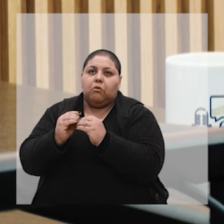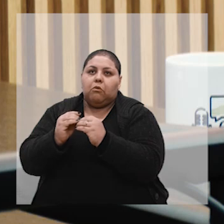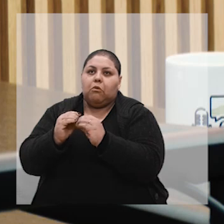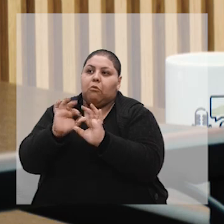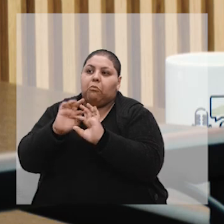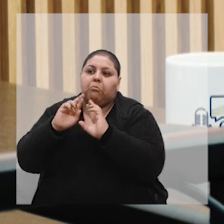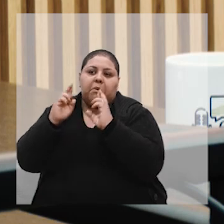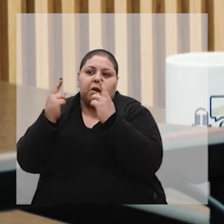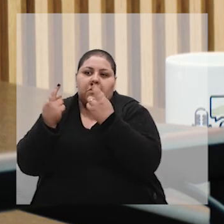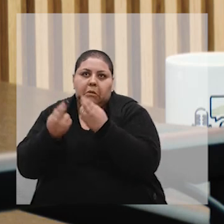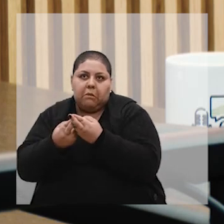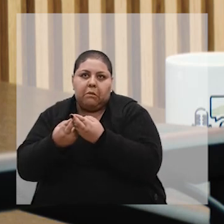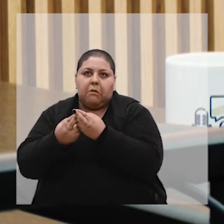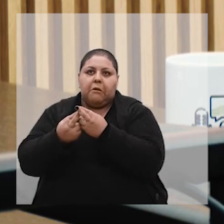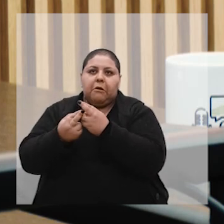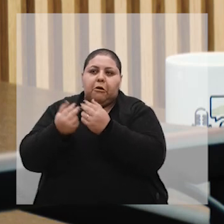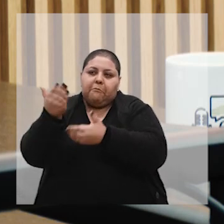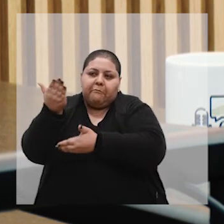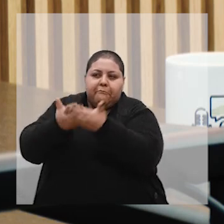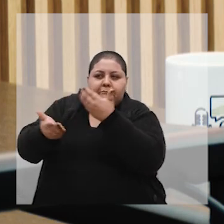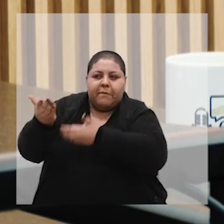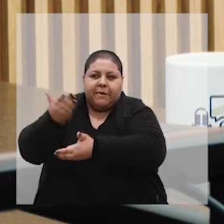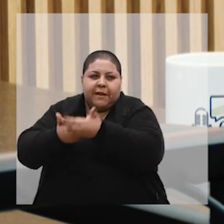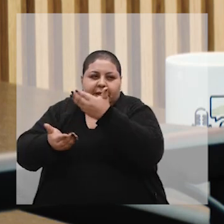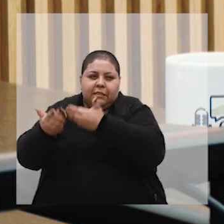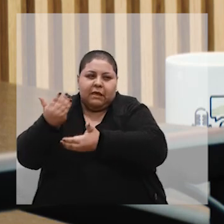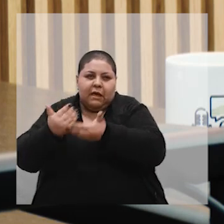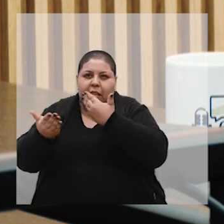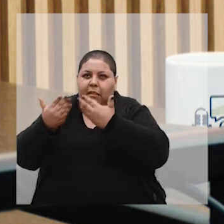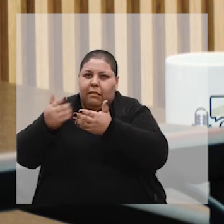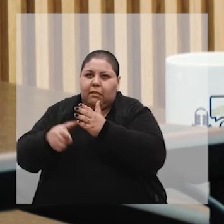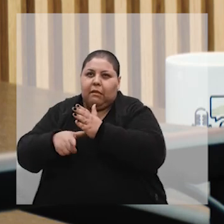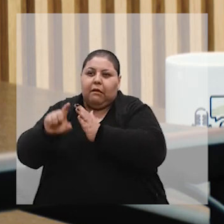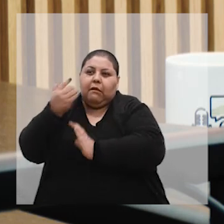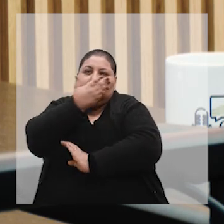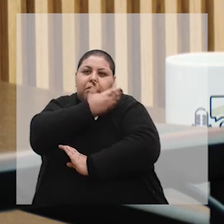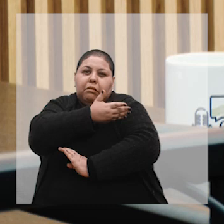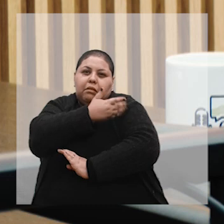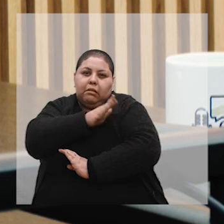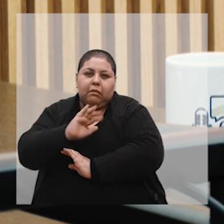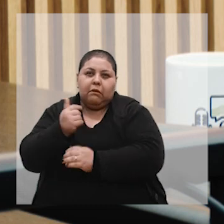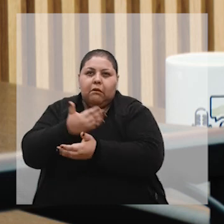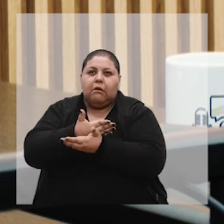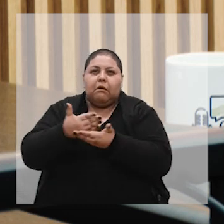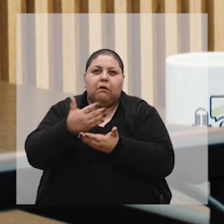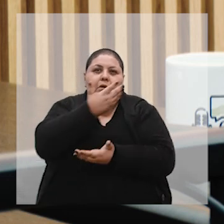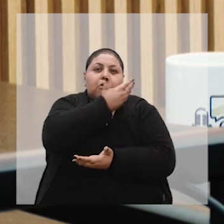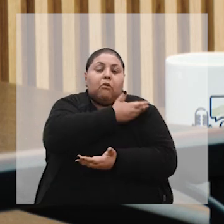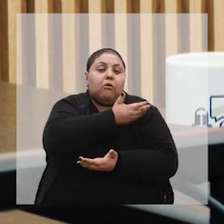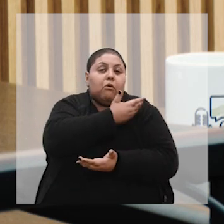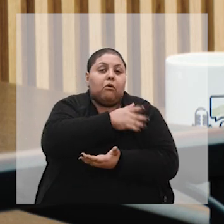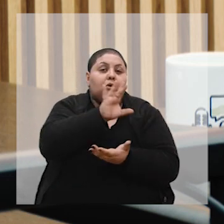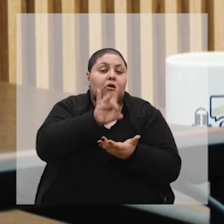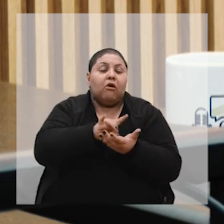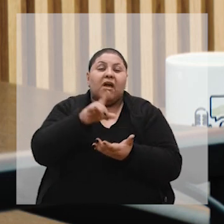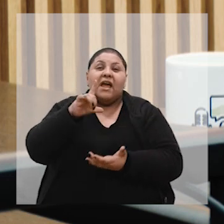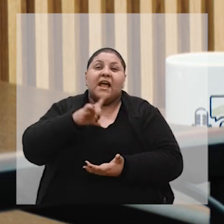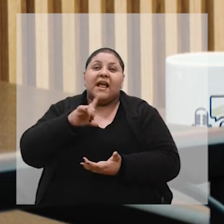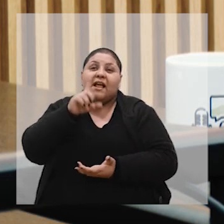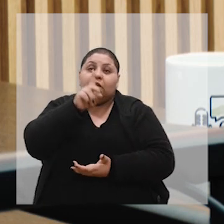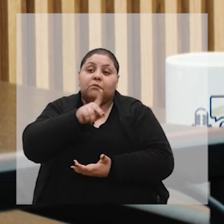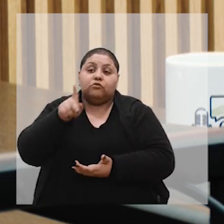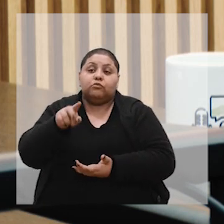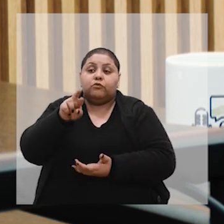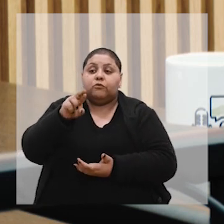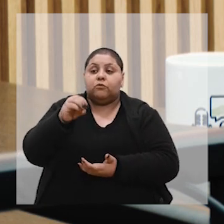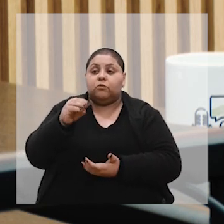para se reunir, fazer uma resenha antes dos treinos. Depois aí começa assim o treino valendo, né? Nós temos também o